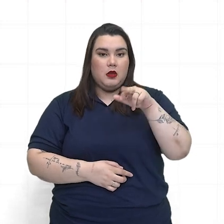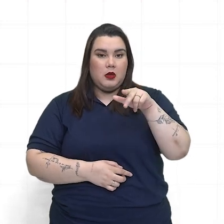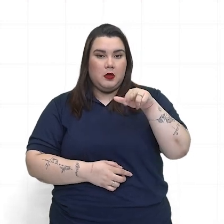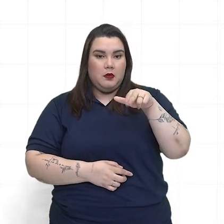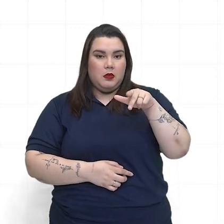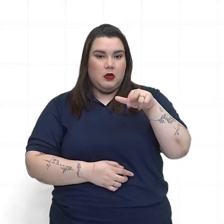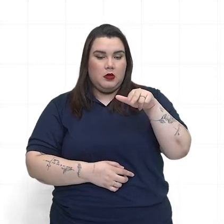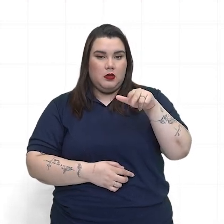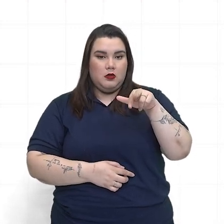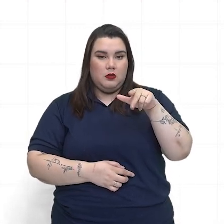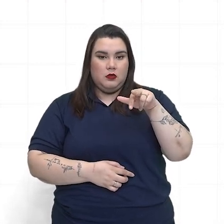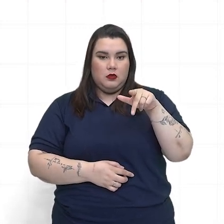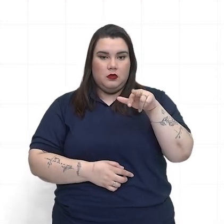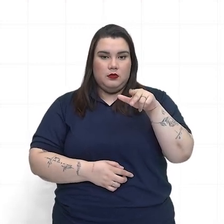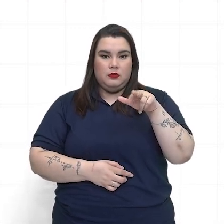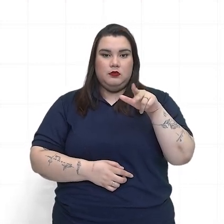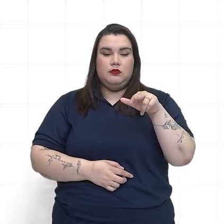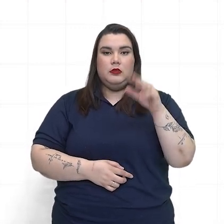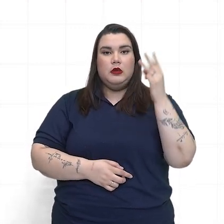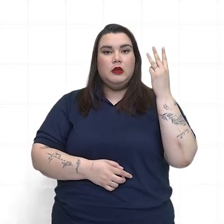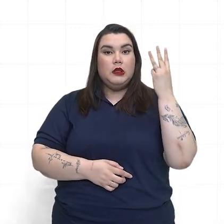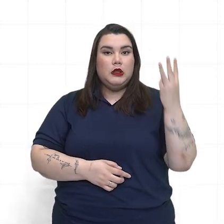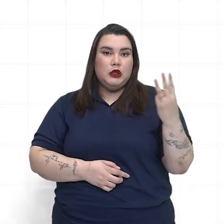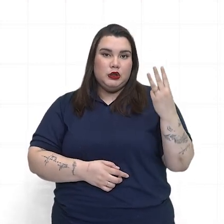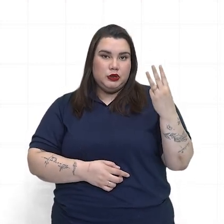outras interligadas aqui, olha lá,